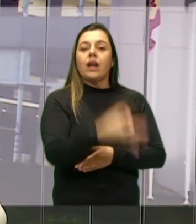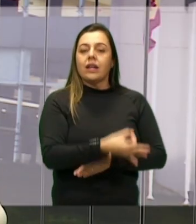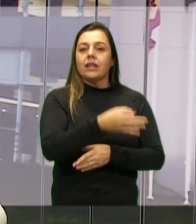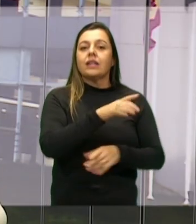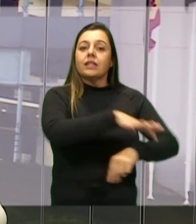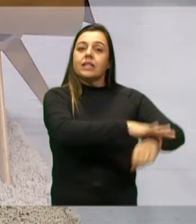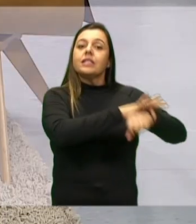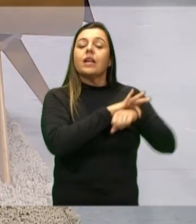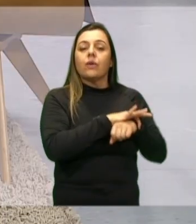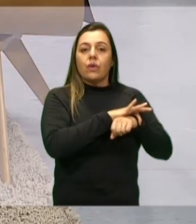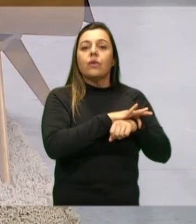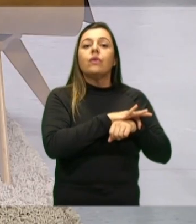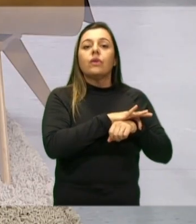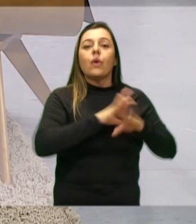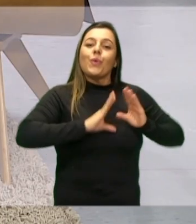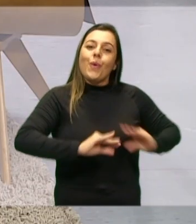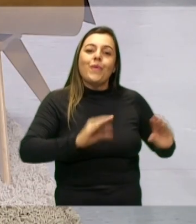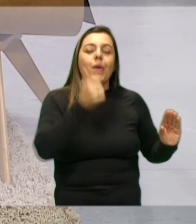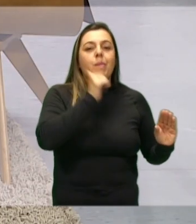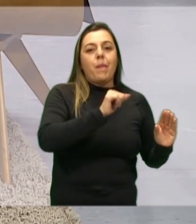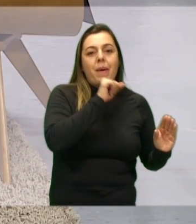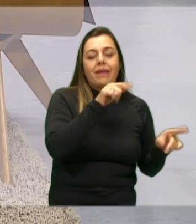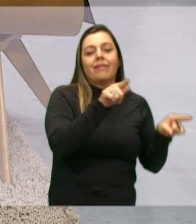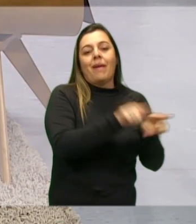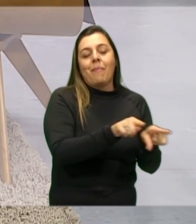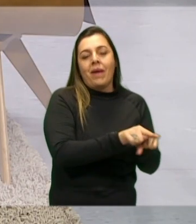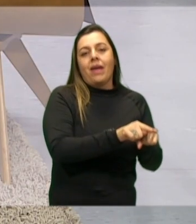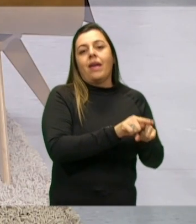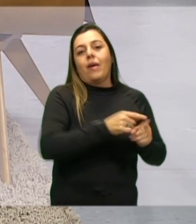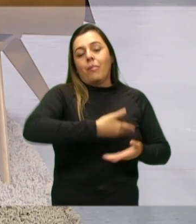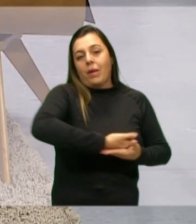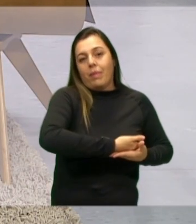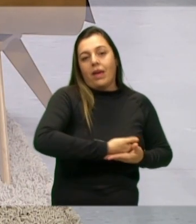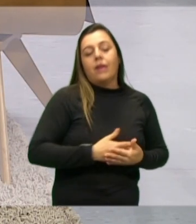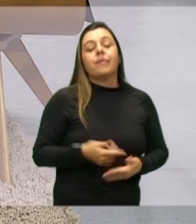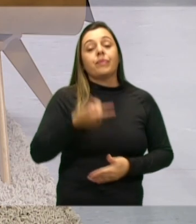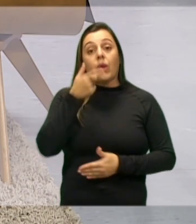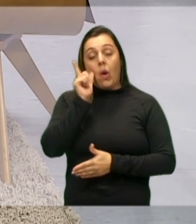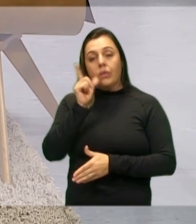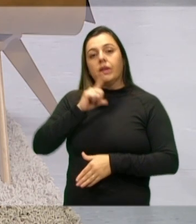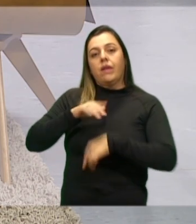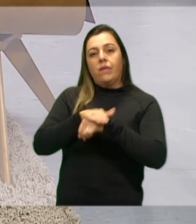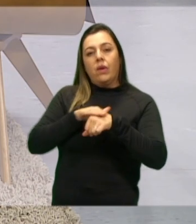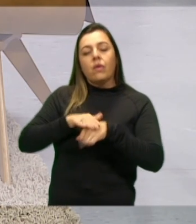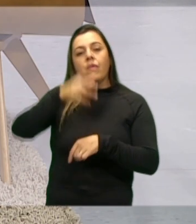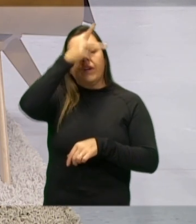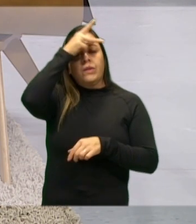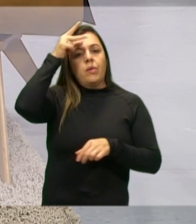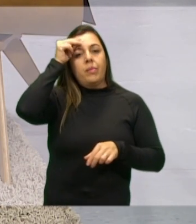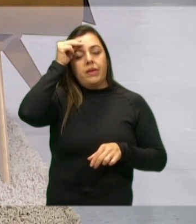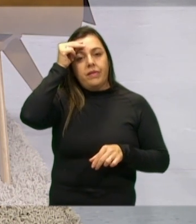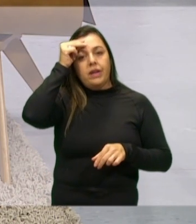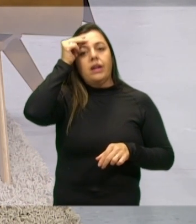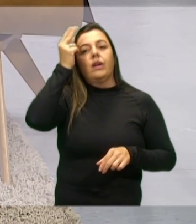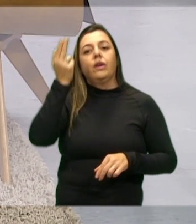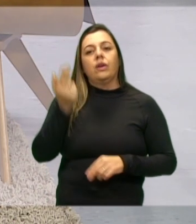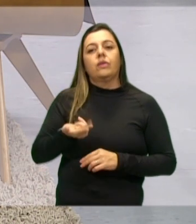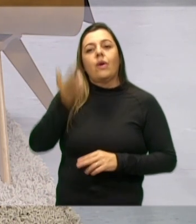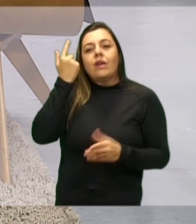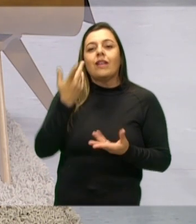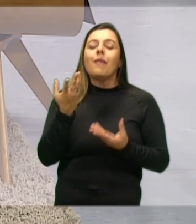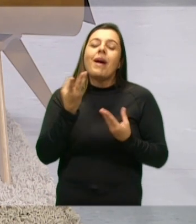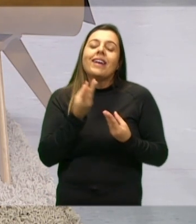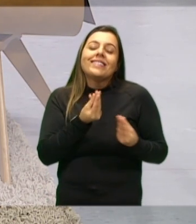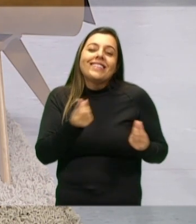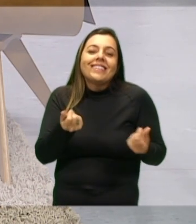e segurança, conforto para a mamãe e para o bebê. Que pé estamos? Ontem nós tivemos uma conversa com o prefeito, ele estava mais